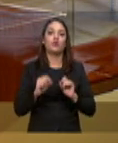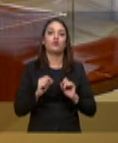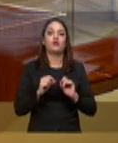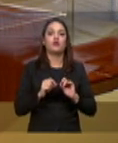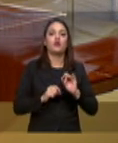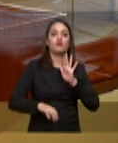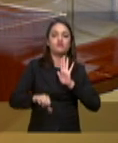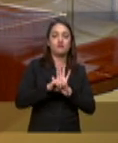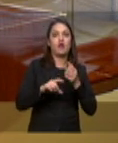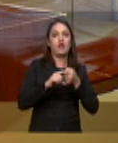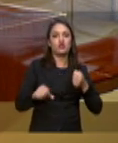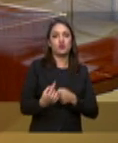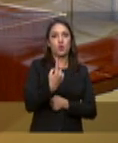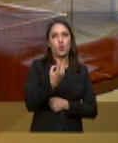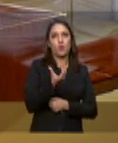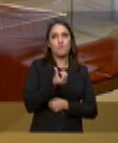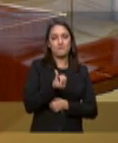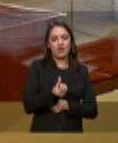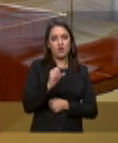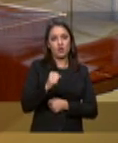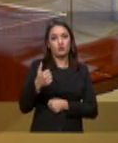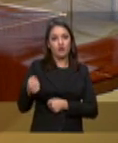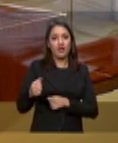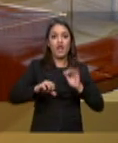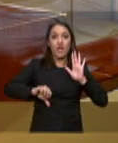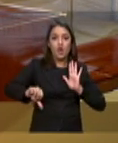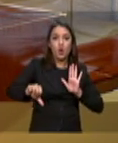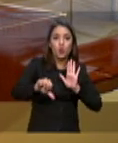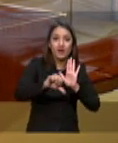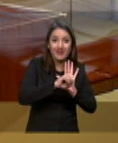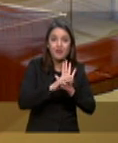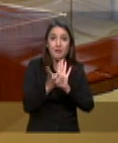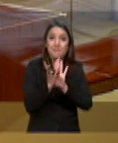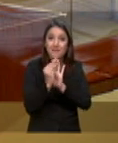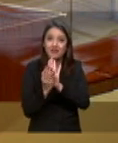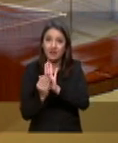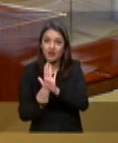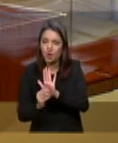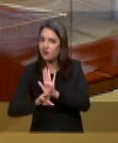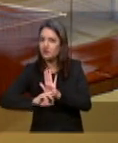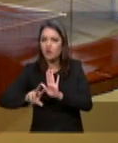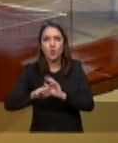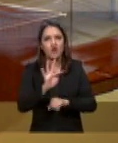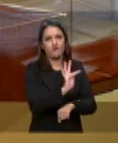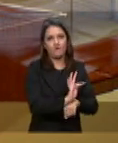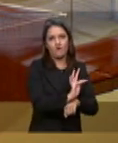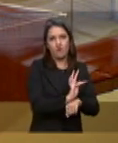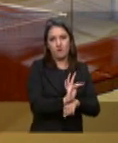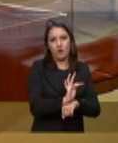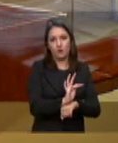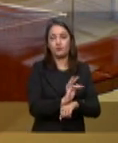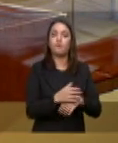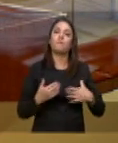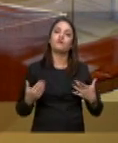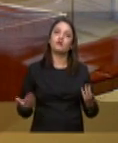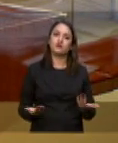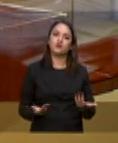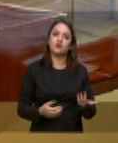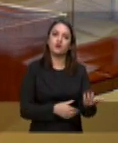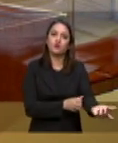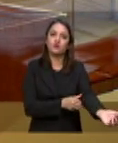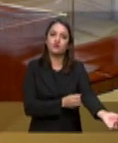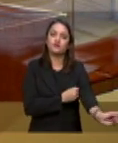168-A do Código Penal é um crime omissivo material e não formal. Sim, esse delito não se exaure com